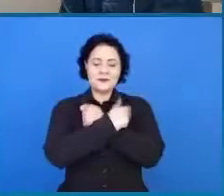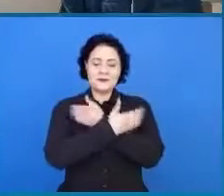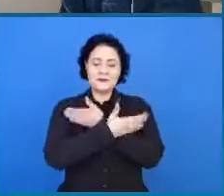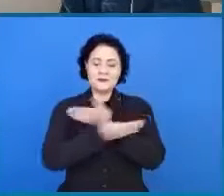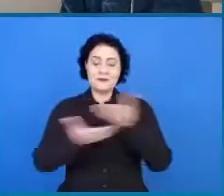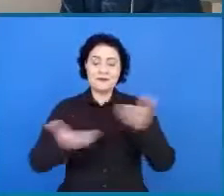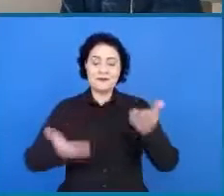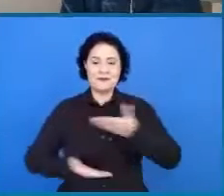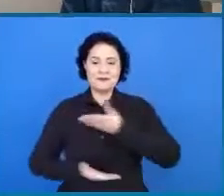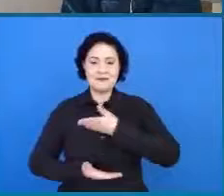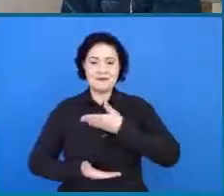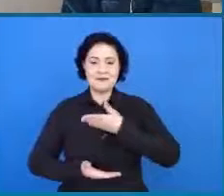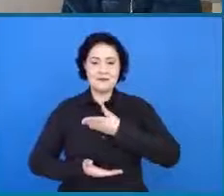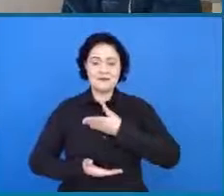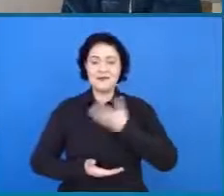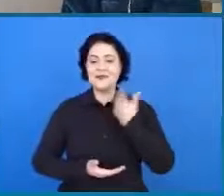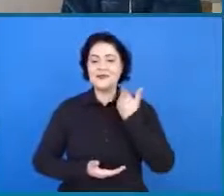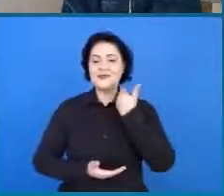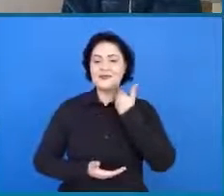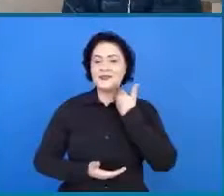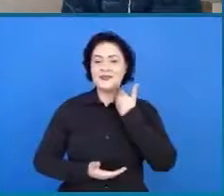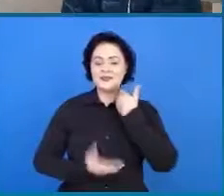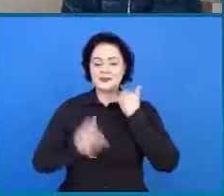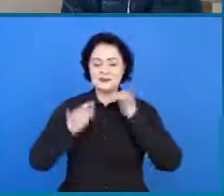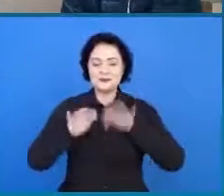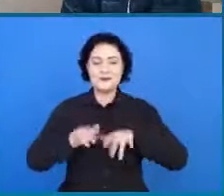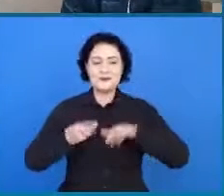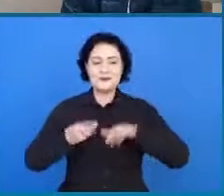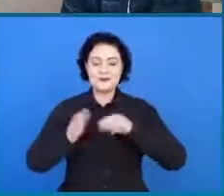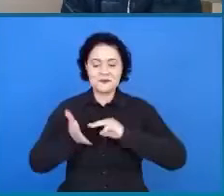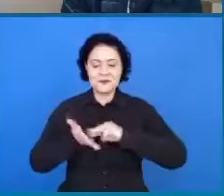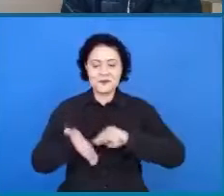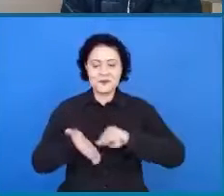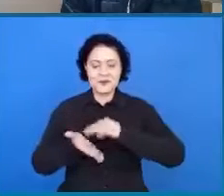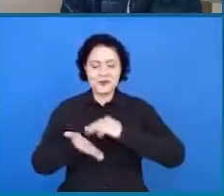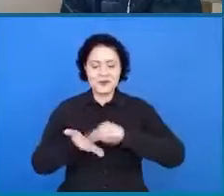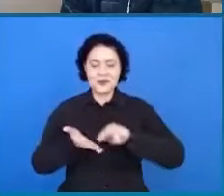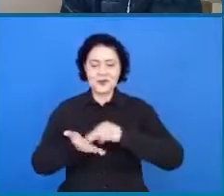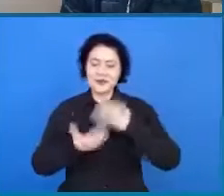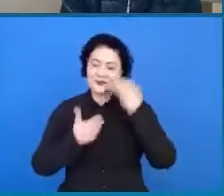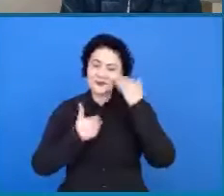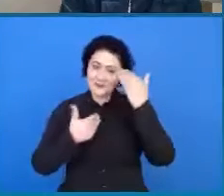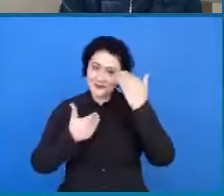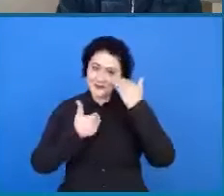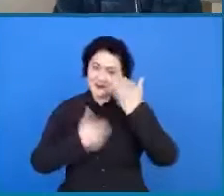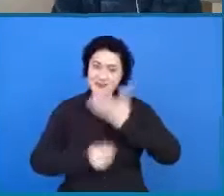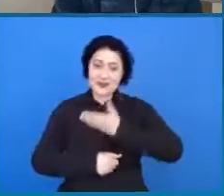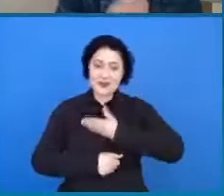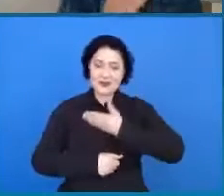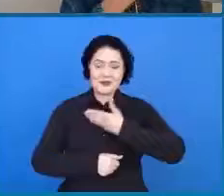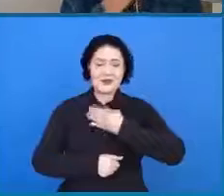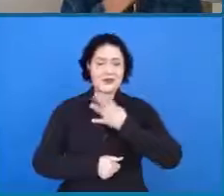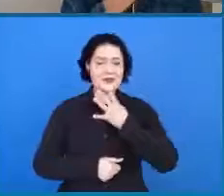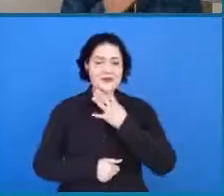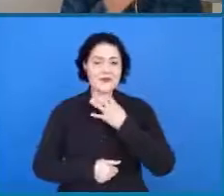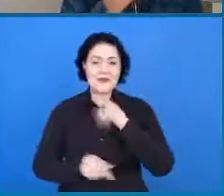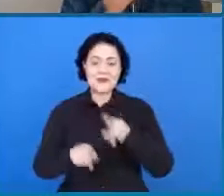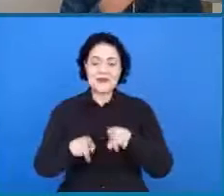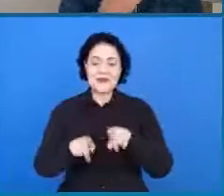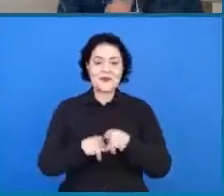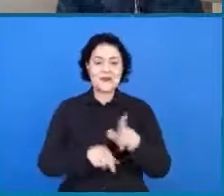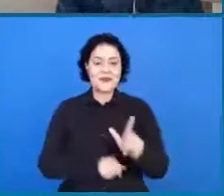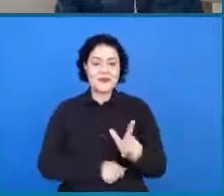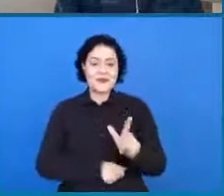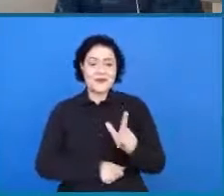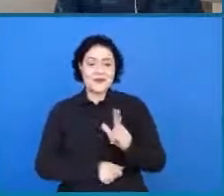que participam aqui pelo chat estão nos deixando mensagens muito carinhosas muitos amigos conhecidos temos aqui o